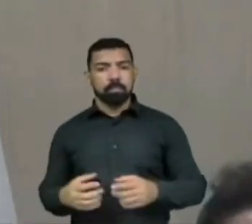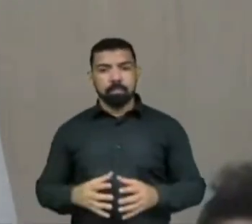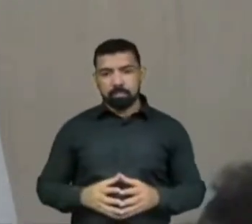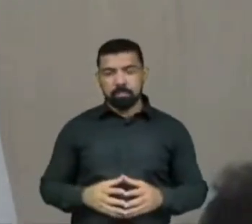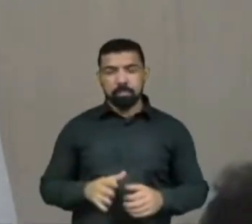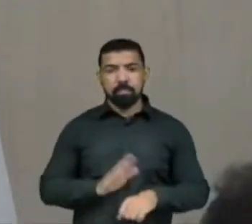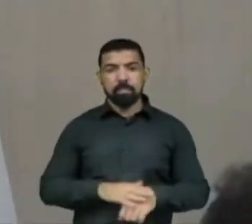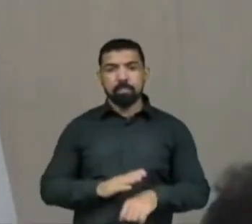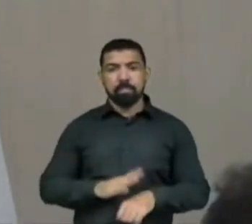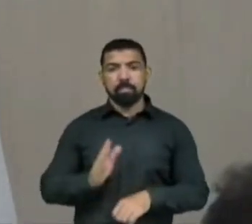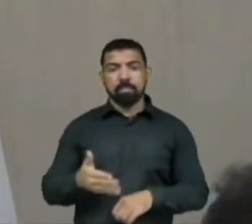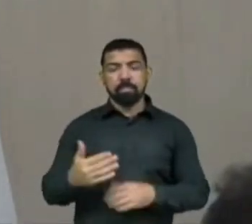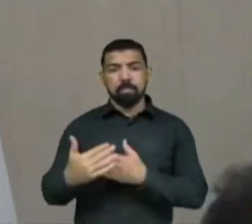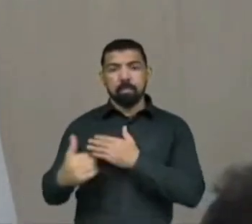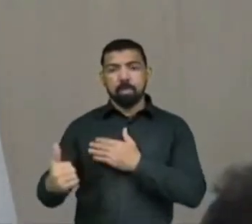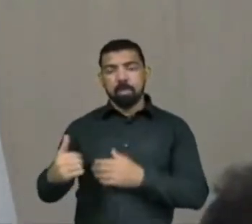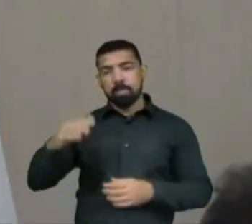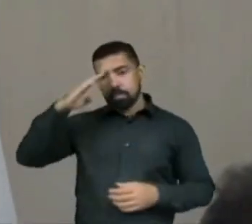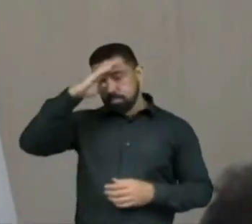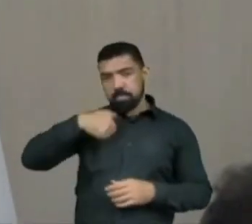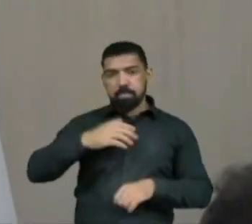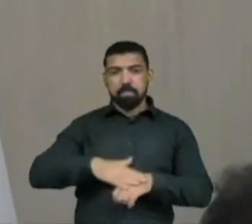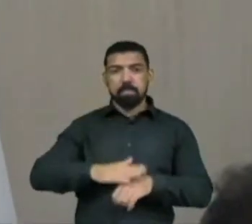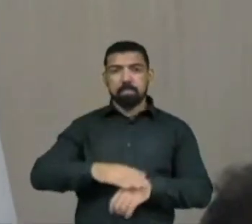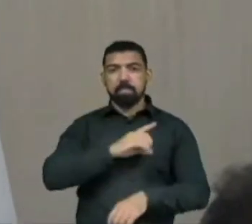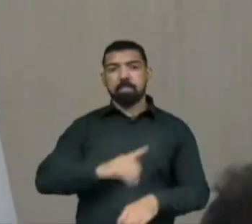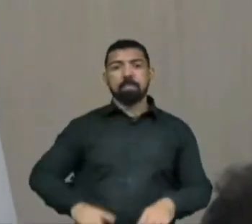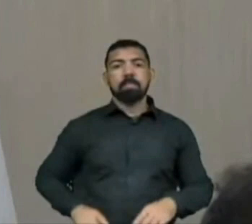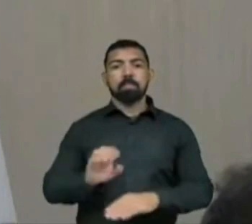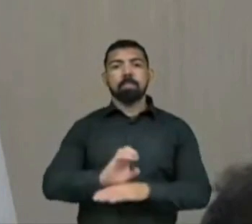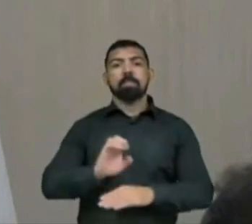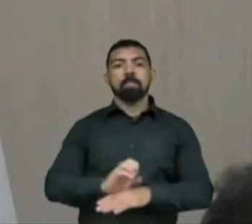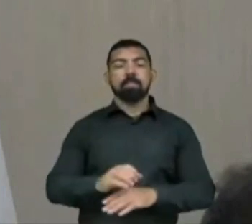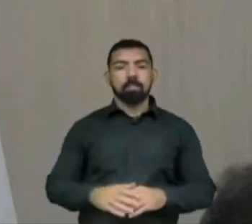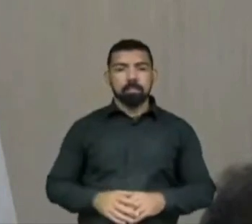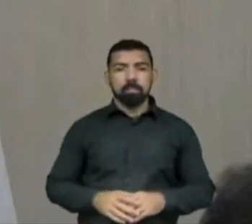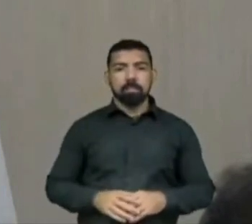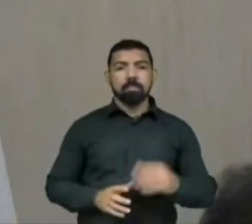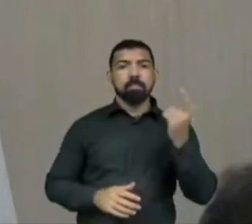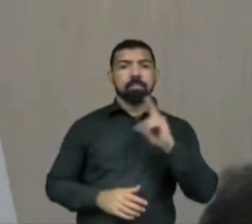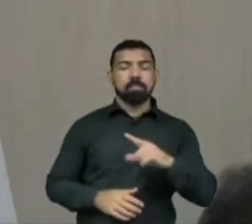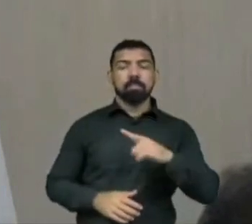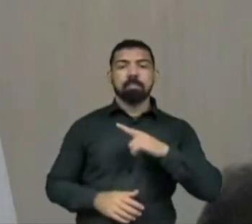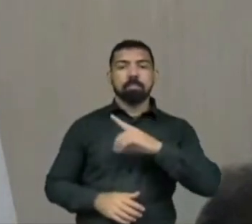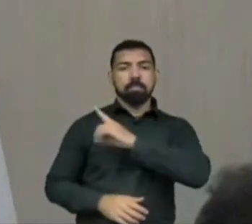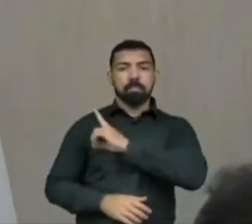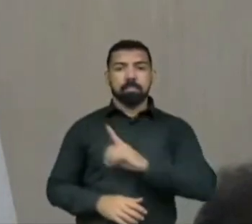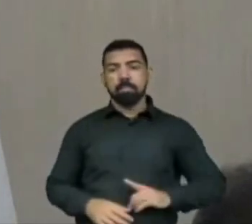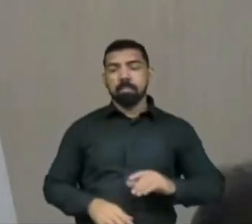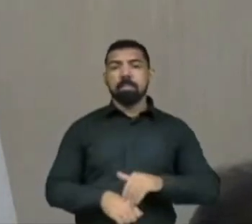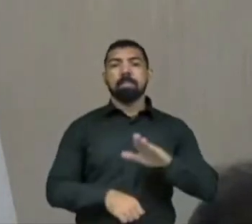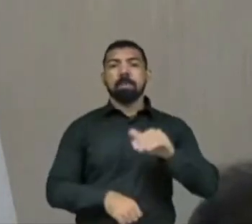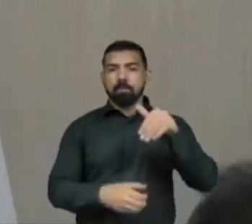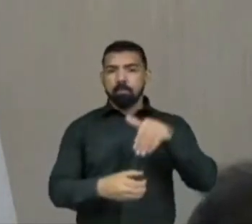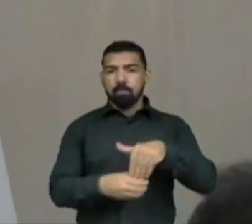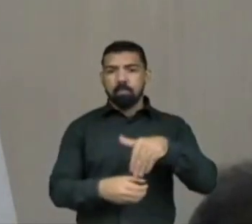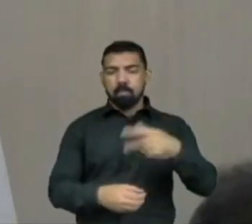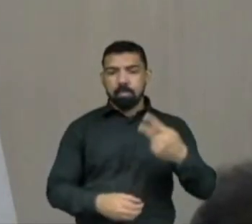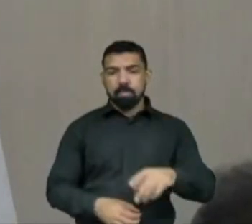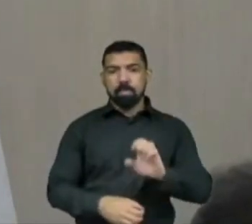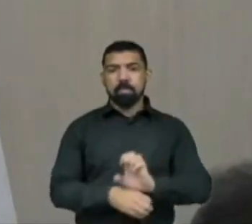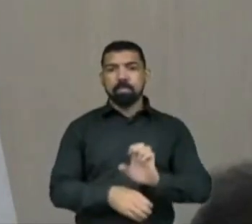convite de Jair Messias Bolsonaro para se candidatar a deputado estadual e foi eleito o deputado estadual mais bem votado do estado de